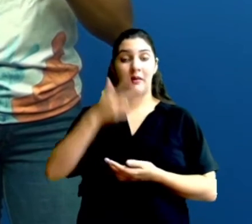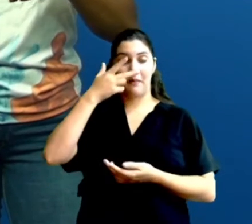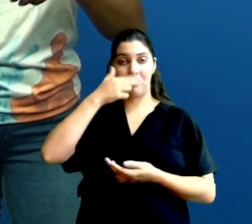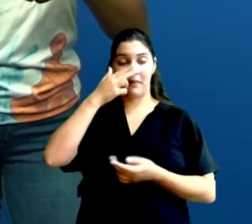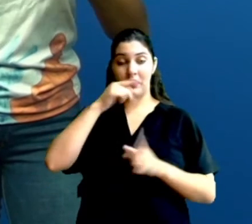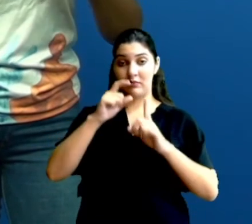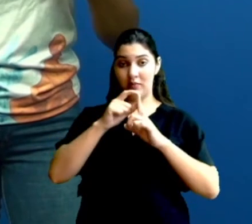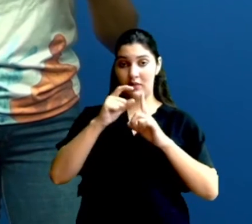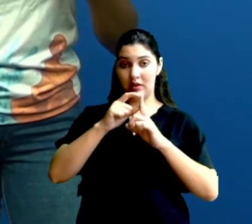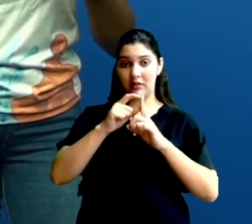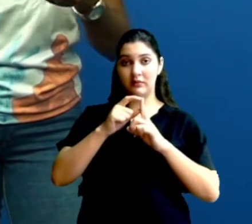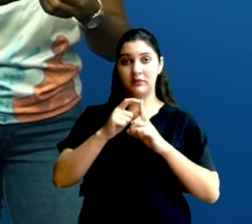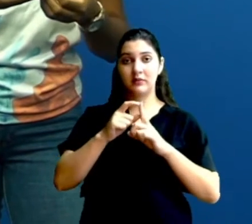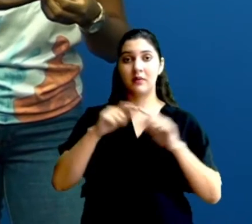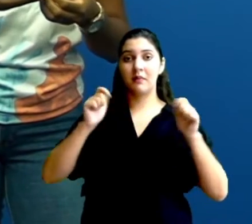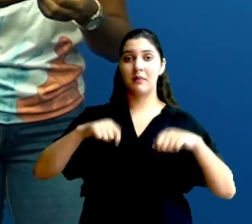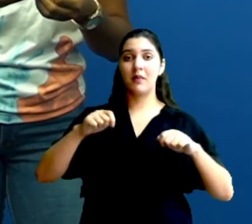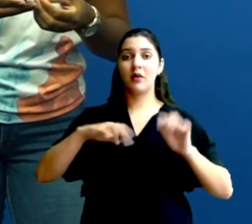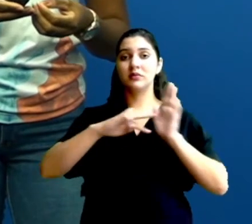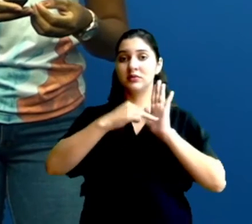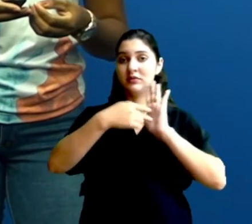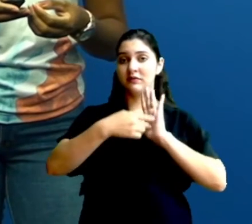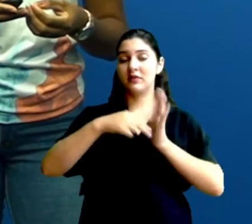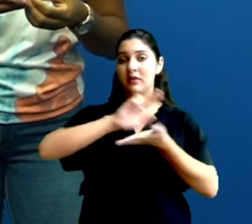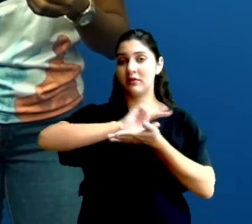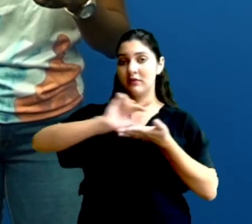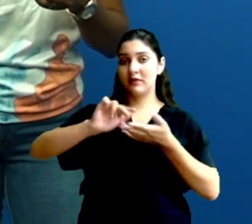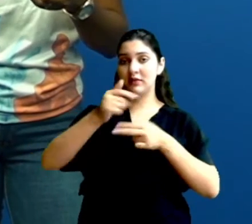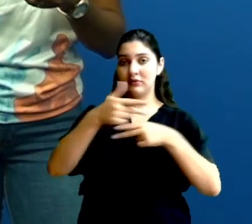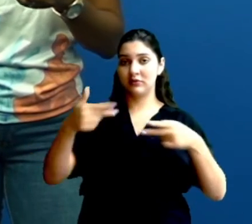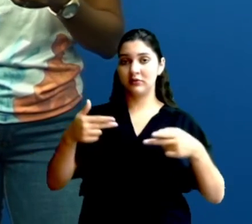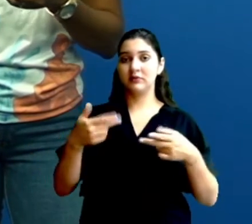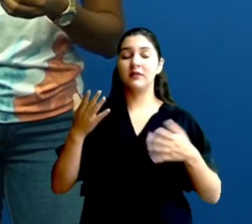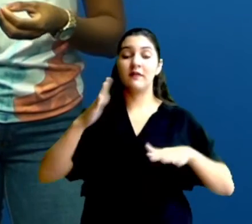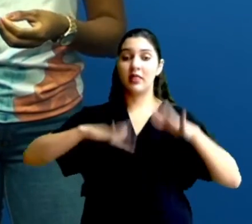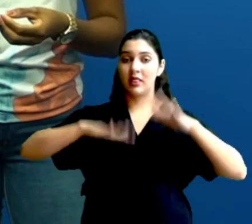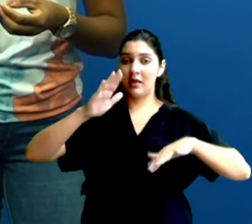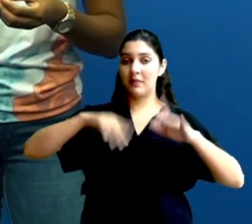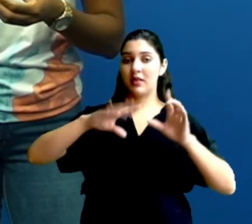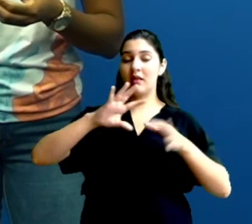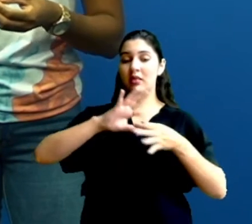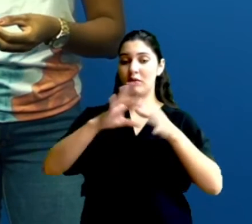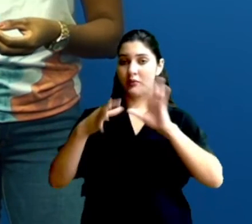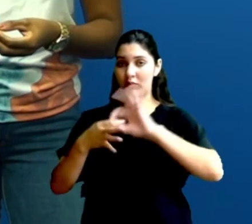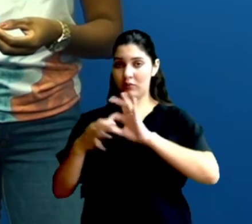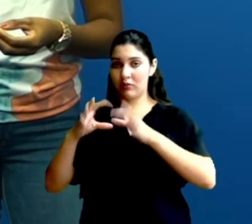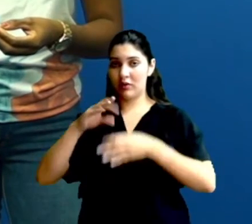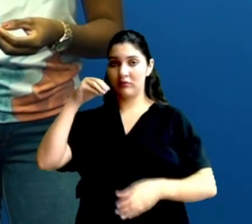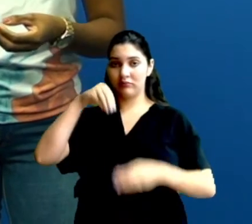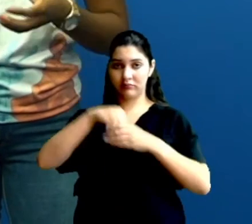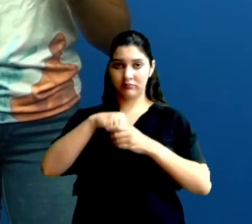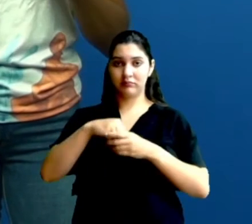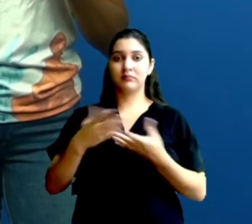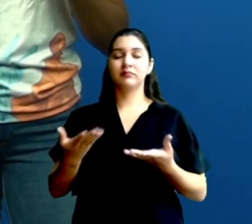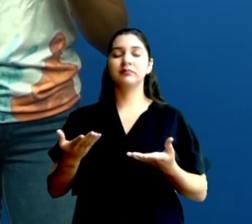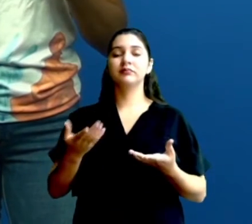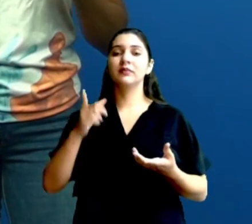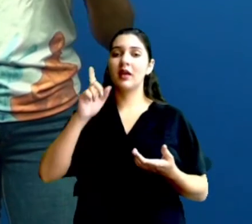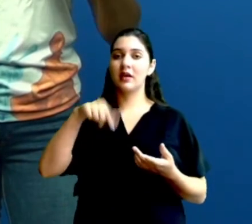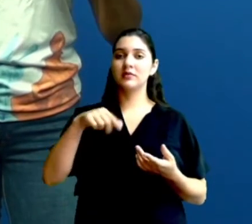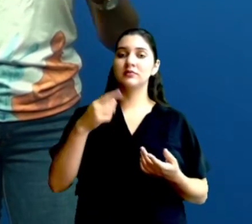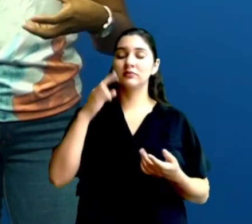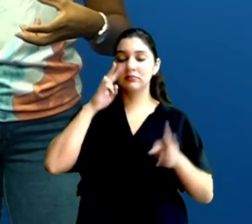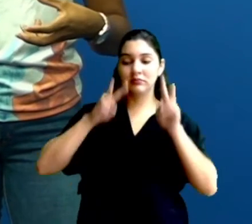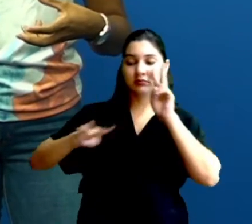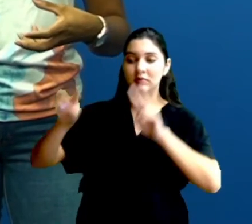mesma palavra pode significar várias coisas, então vai depender do contexto em que ela está inserida. E é isso que a gente vai